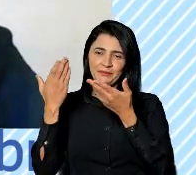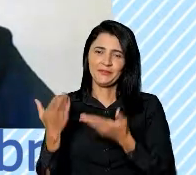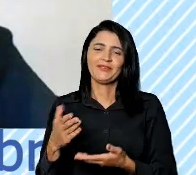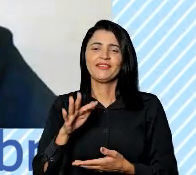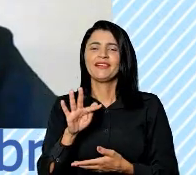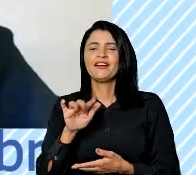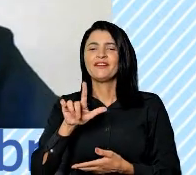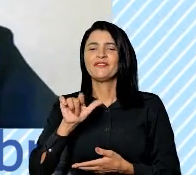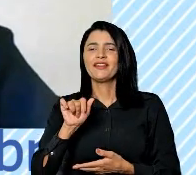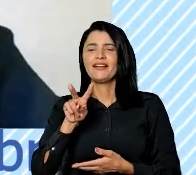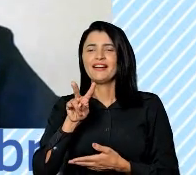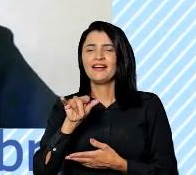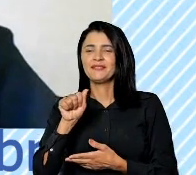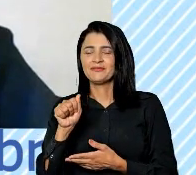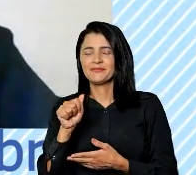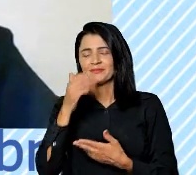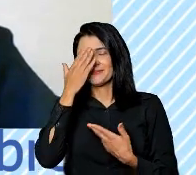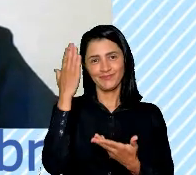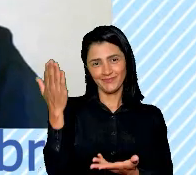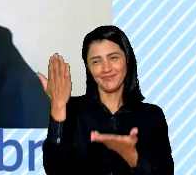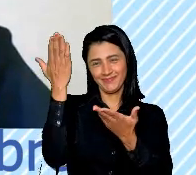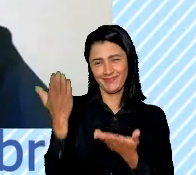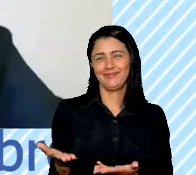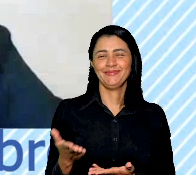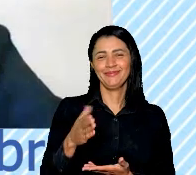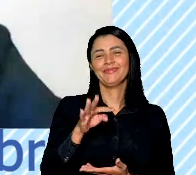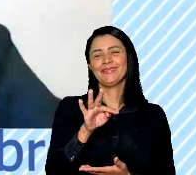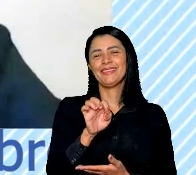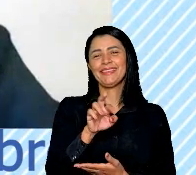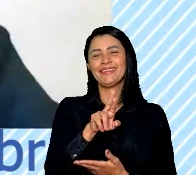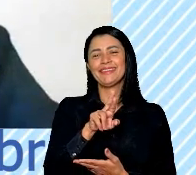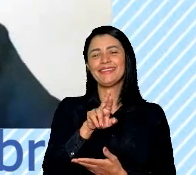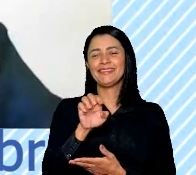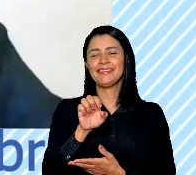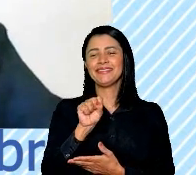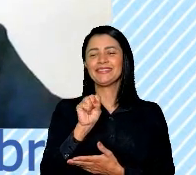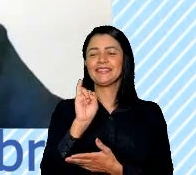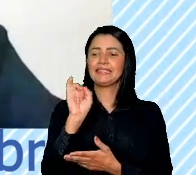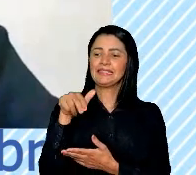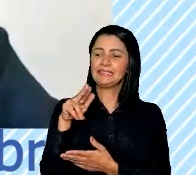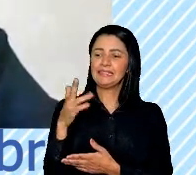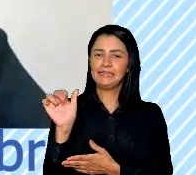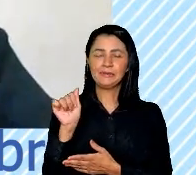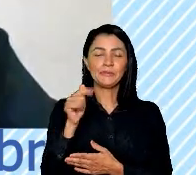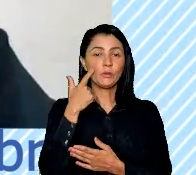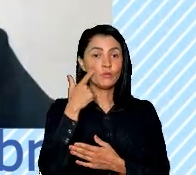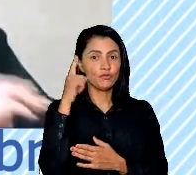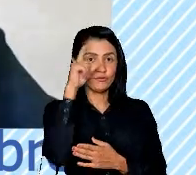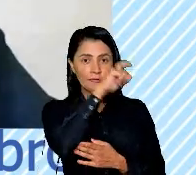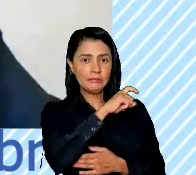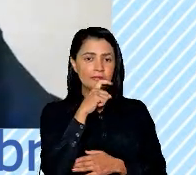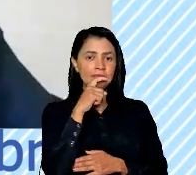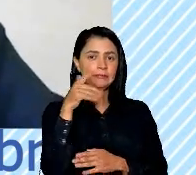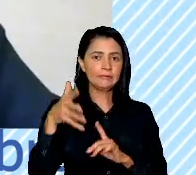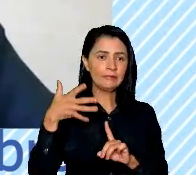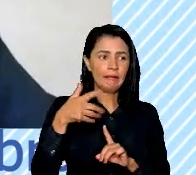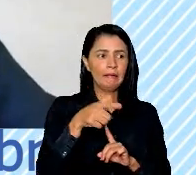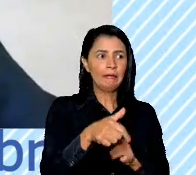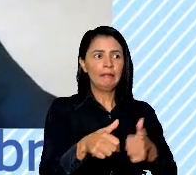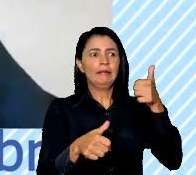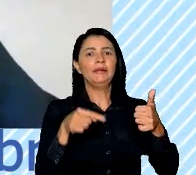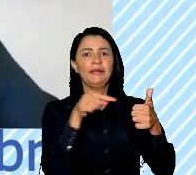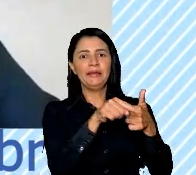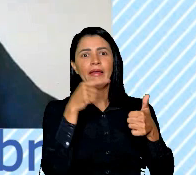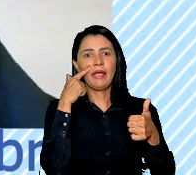Flávia. Muito obrigada, desembargadora Terezinha. O difícil de falar depois da vereadora é que ela veio com uma fala